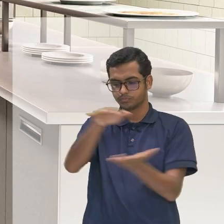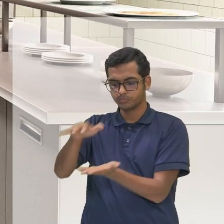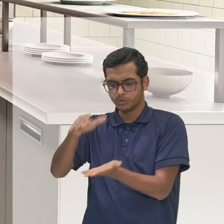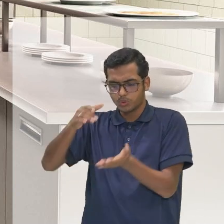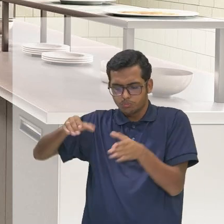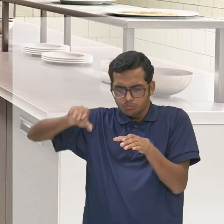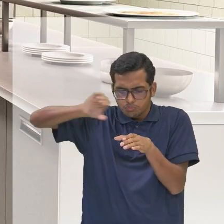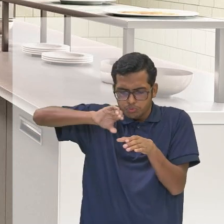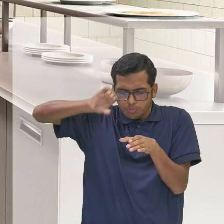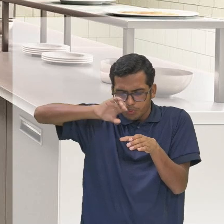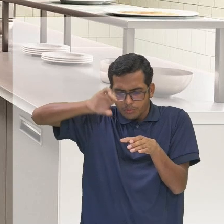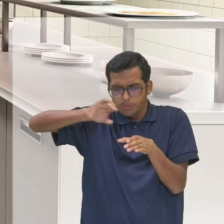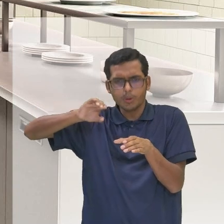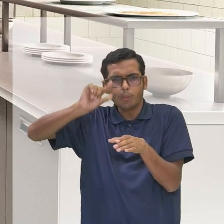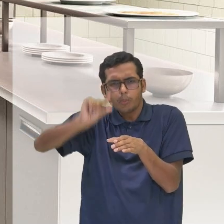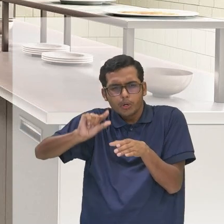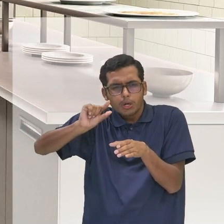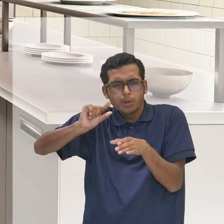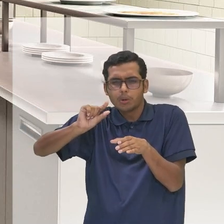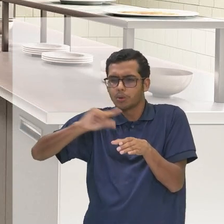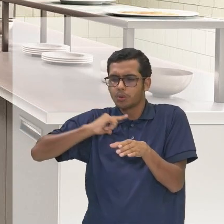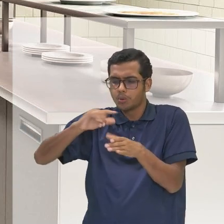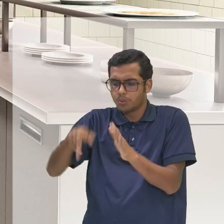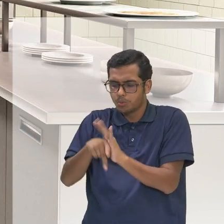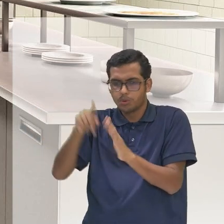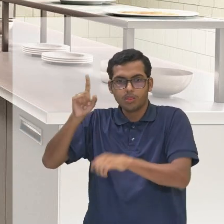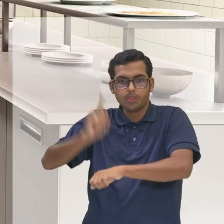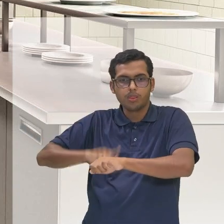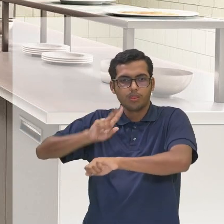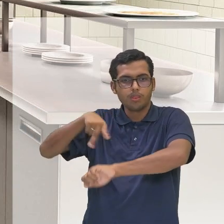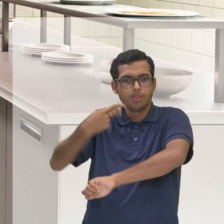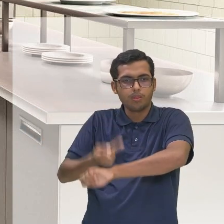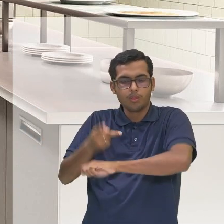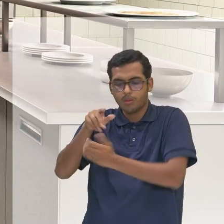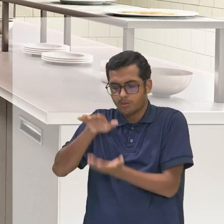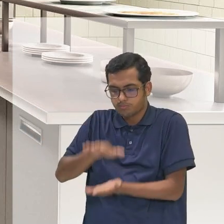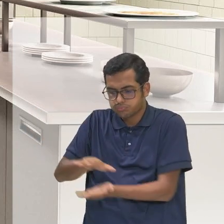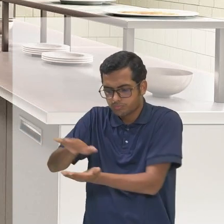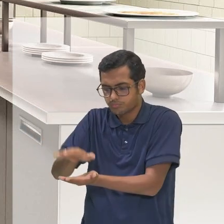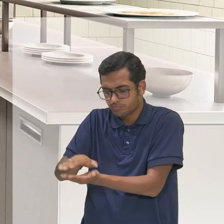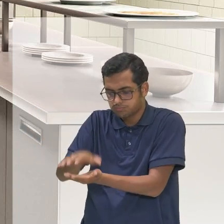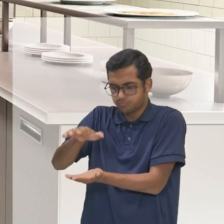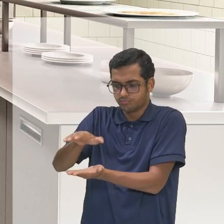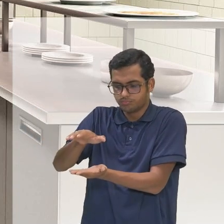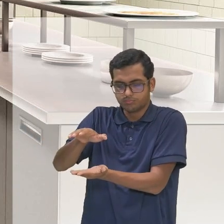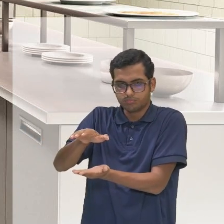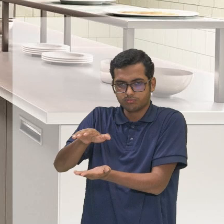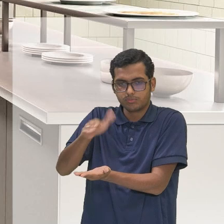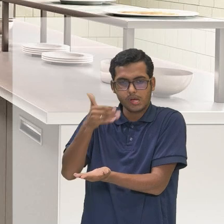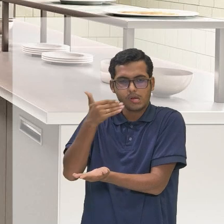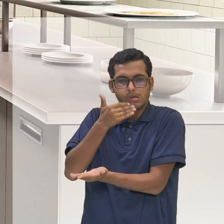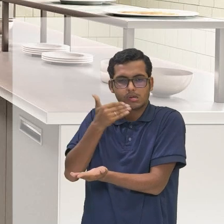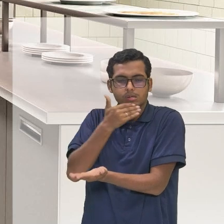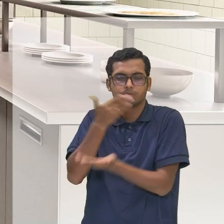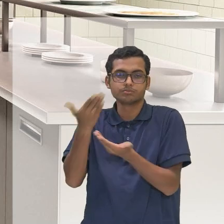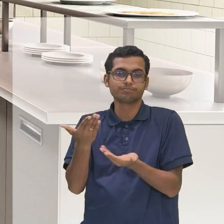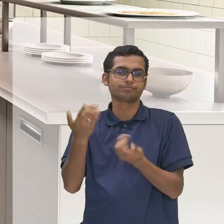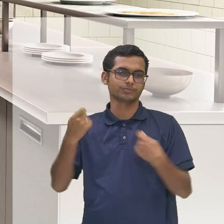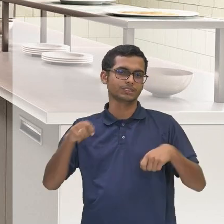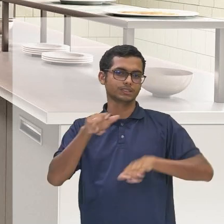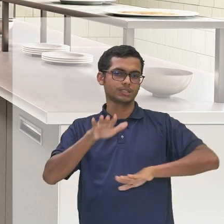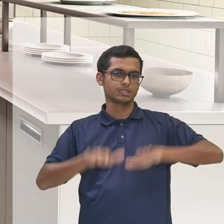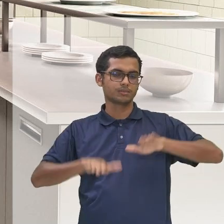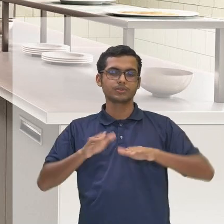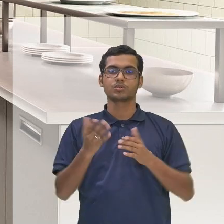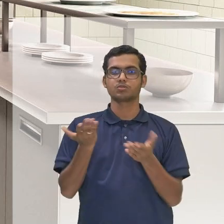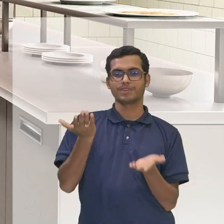cuidado quando for fazer um bolo, você precisa saber direitinho ali a quantidade de farinha. Também temos